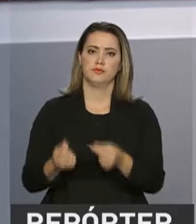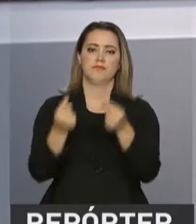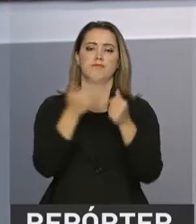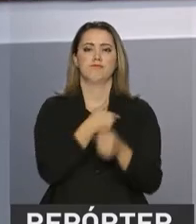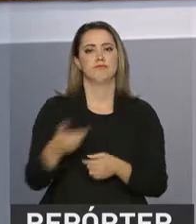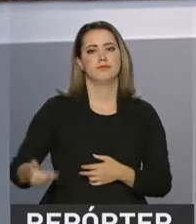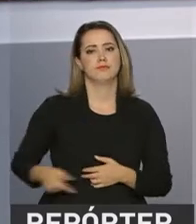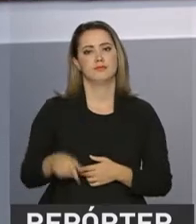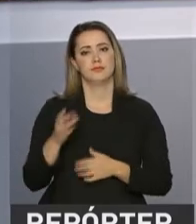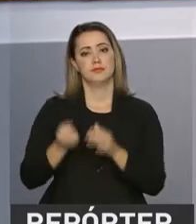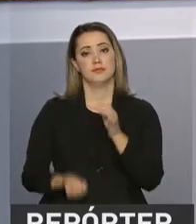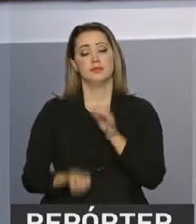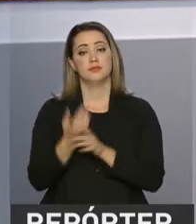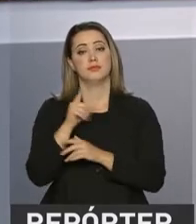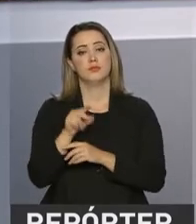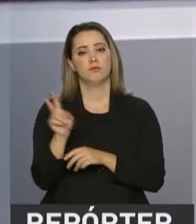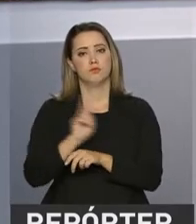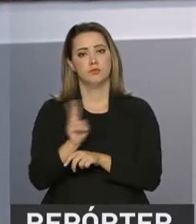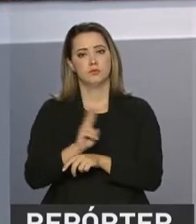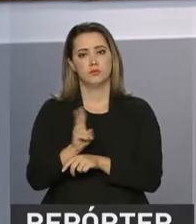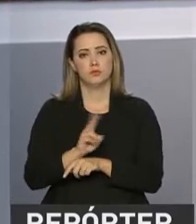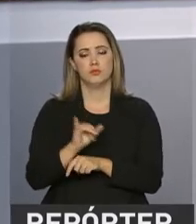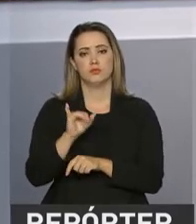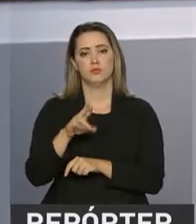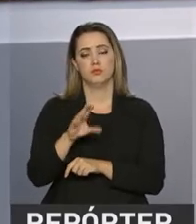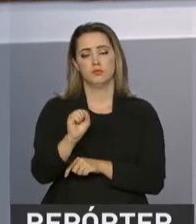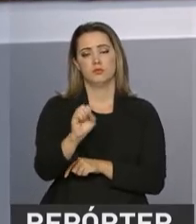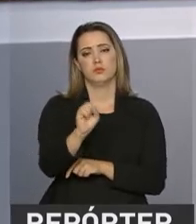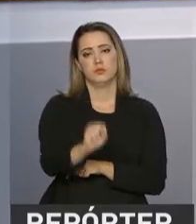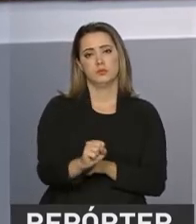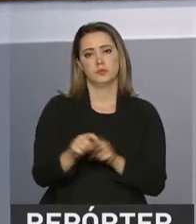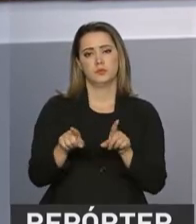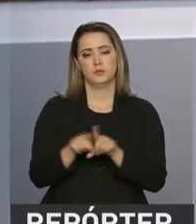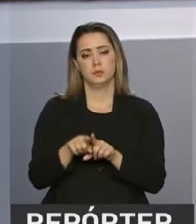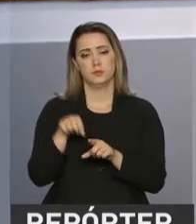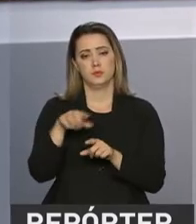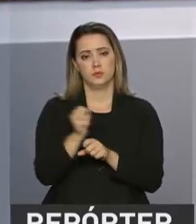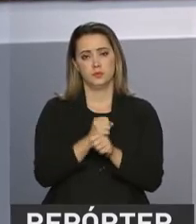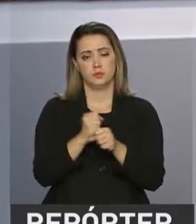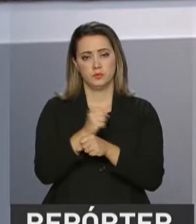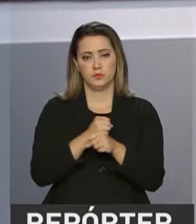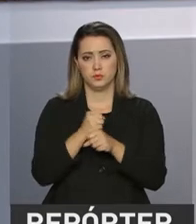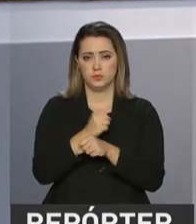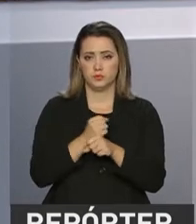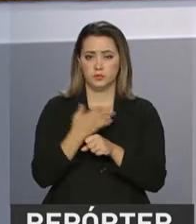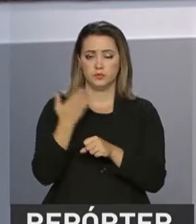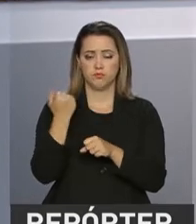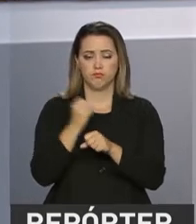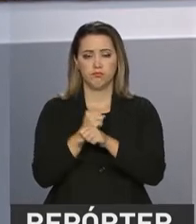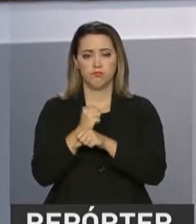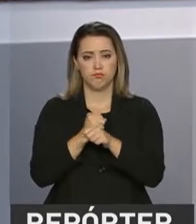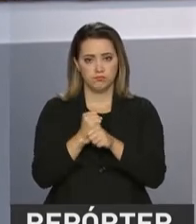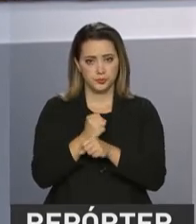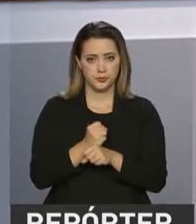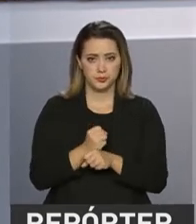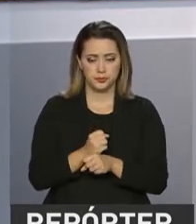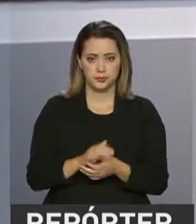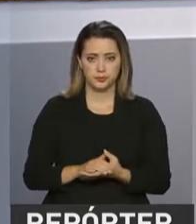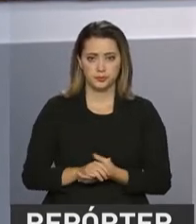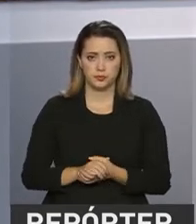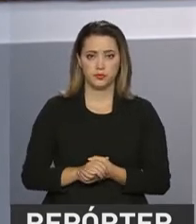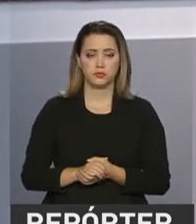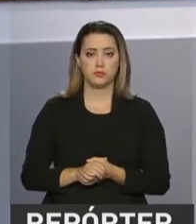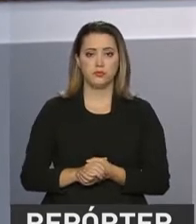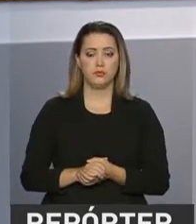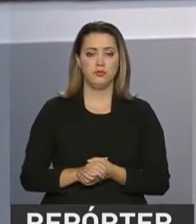para os cofres públicos gerada pelo pente fino e benefícios da previdência anunciado pelo inss no fim do ano passado